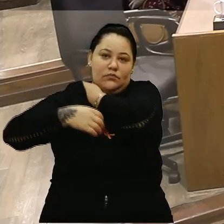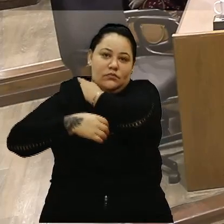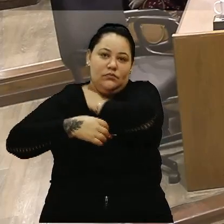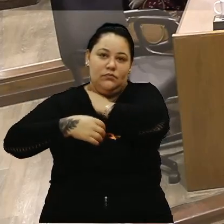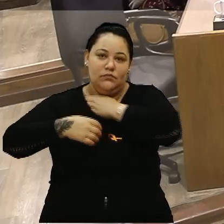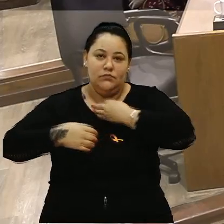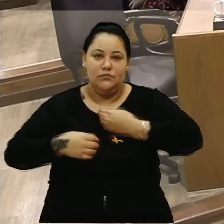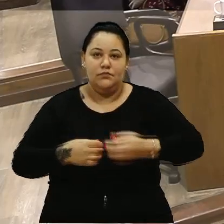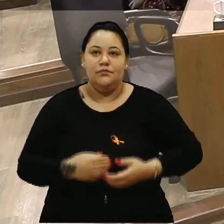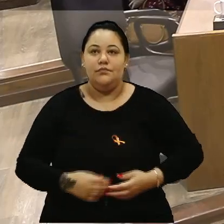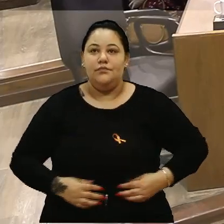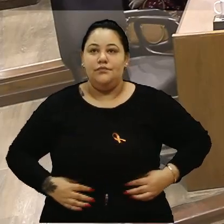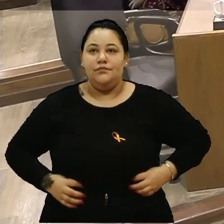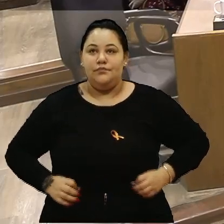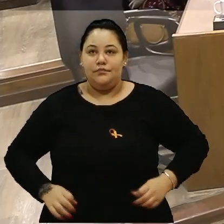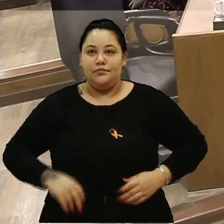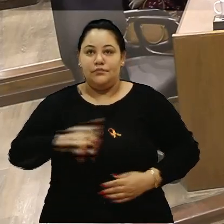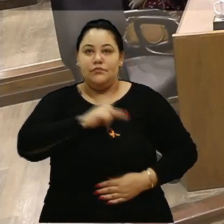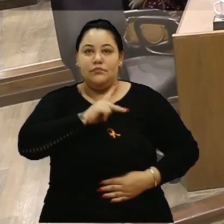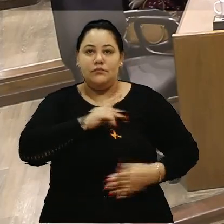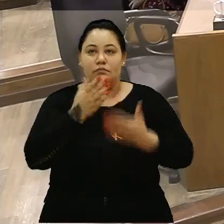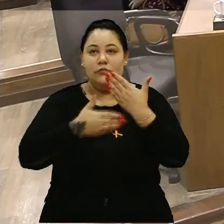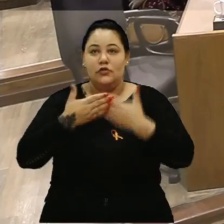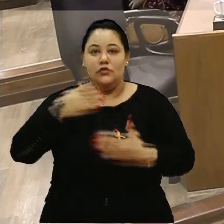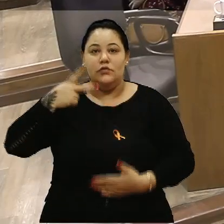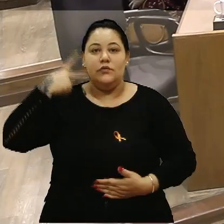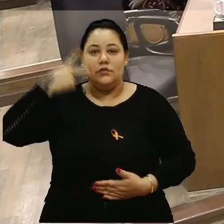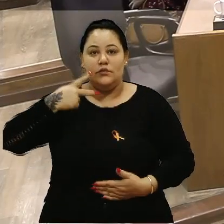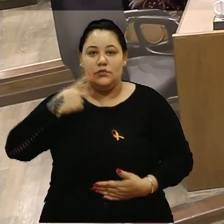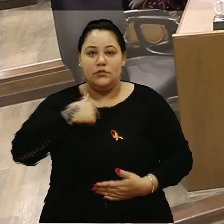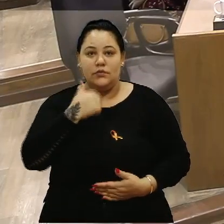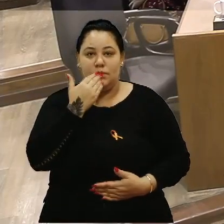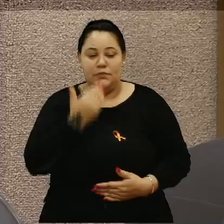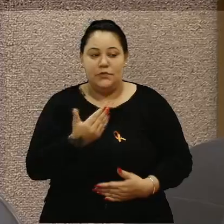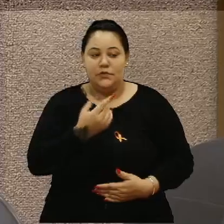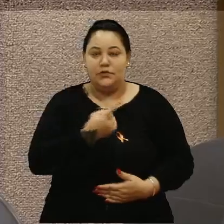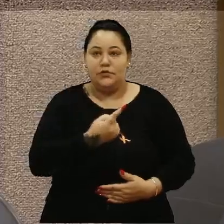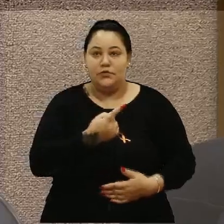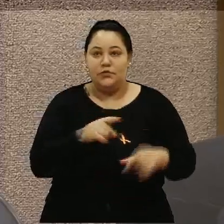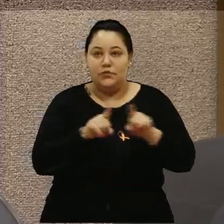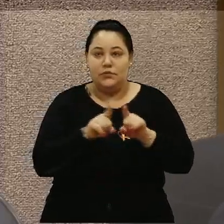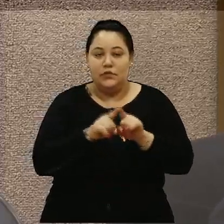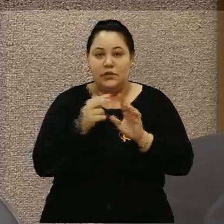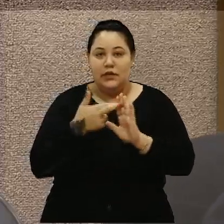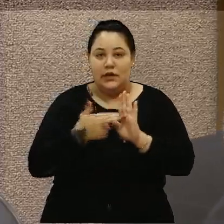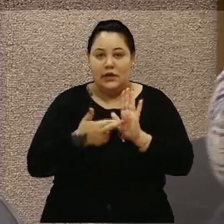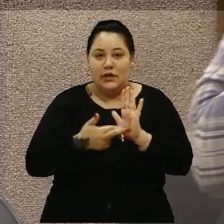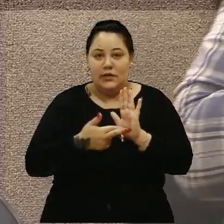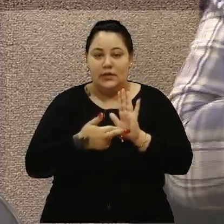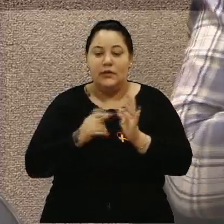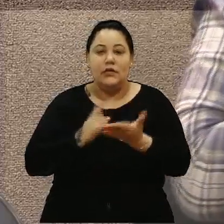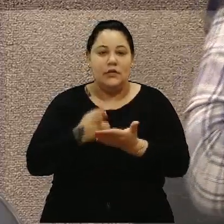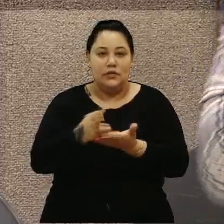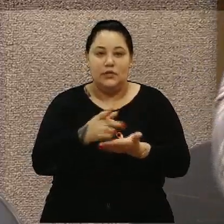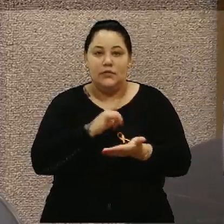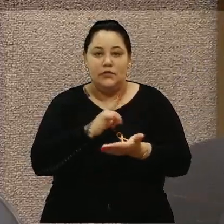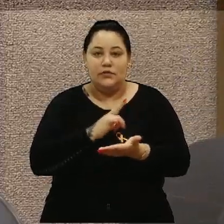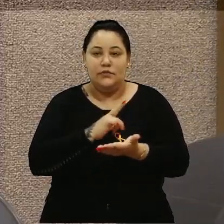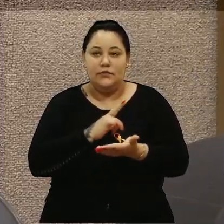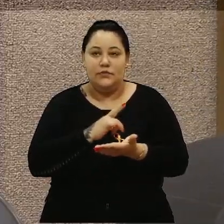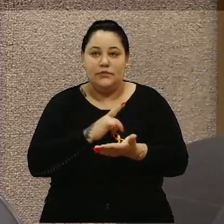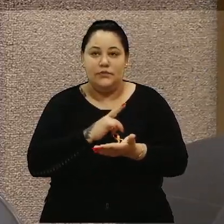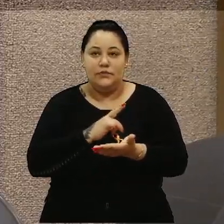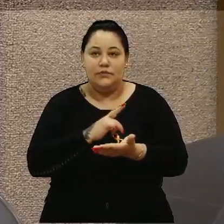Presidente, senhoras e senhores vereadores, eu pessoalmente já disse isso, né? Tenho como regra, sempre tive, né?